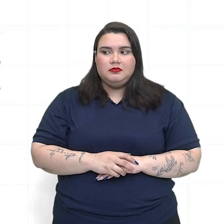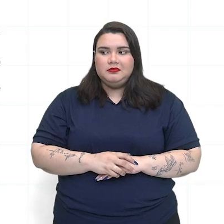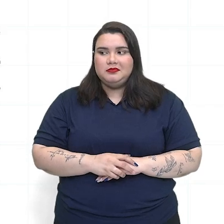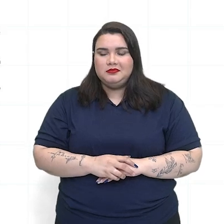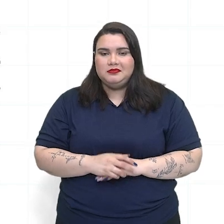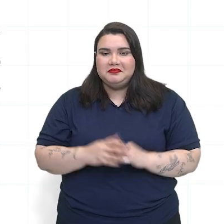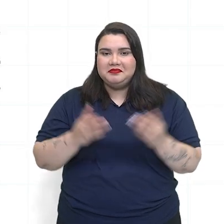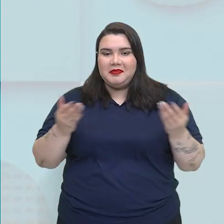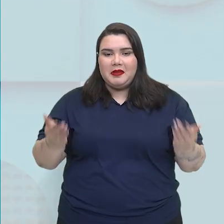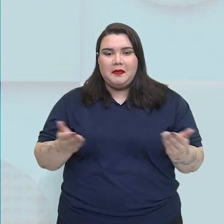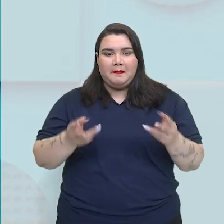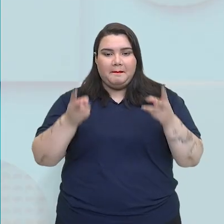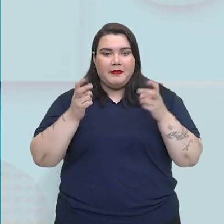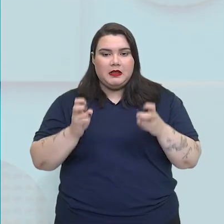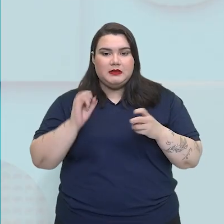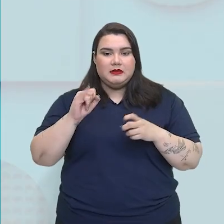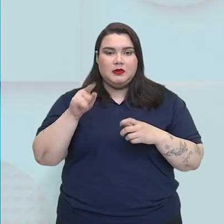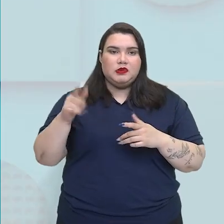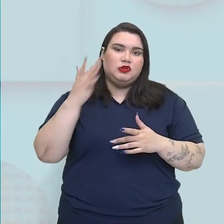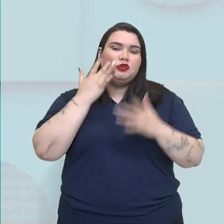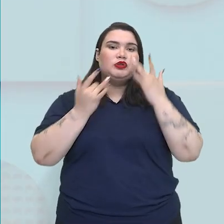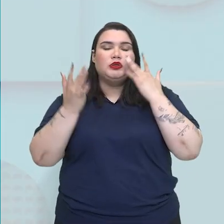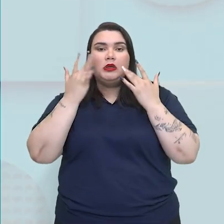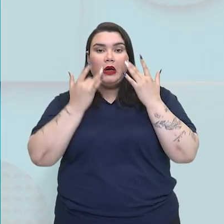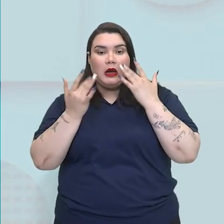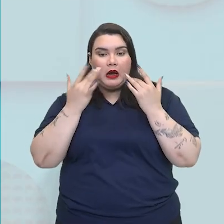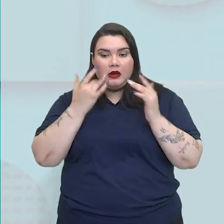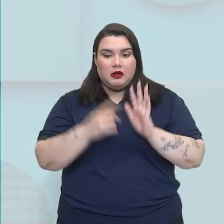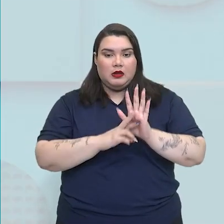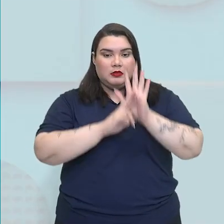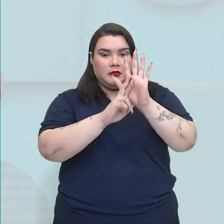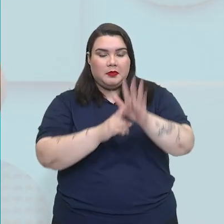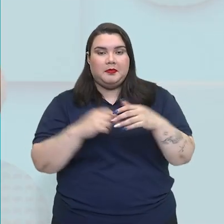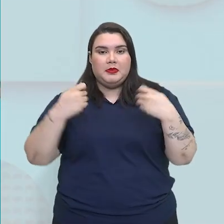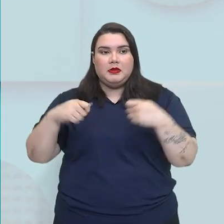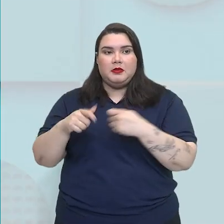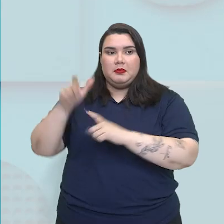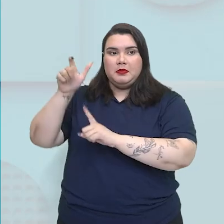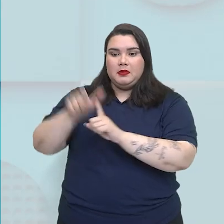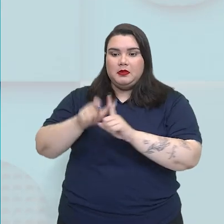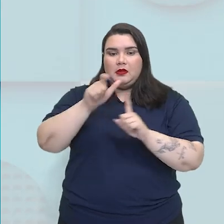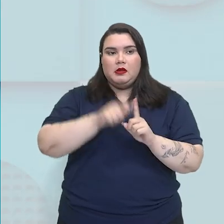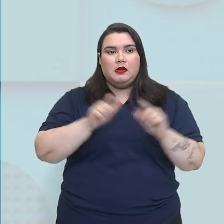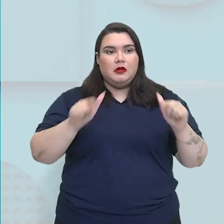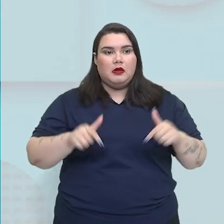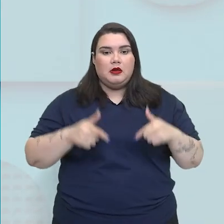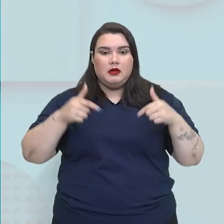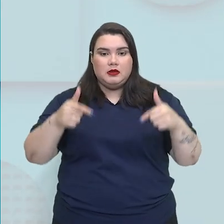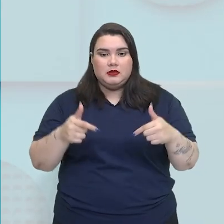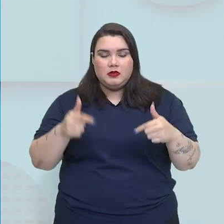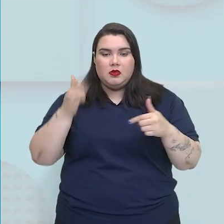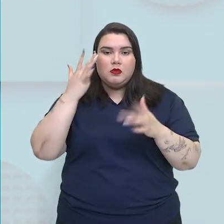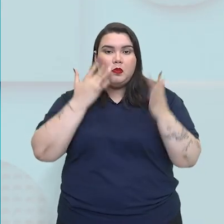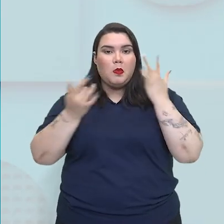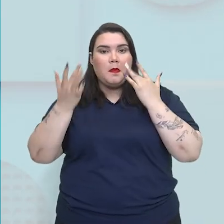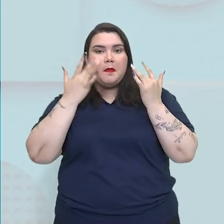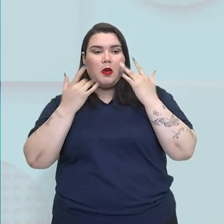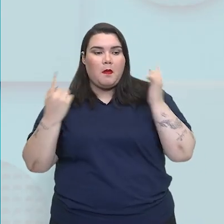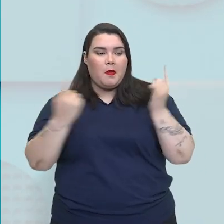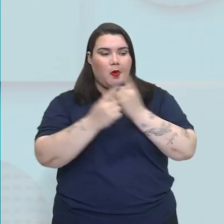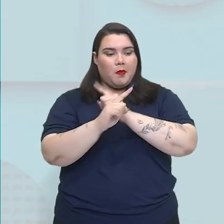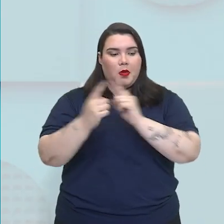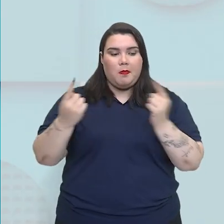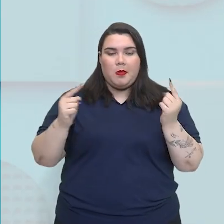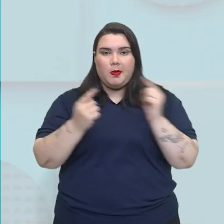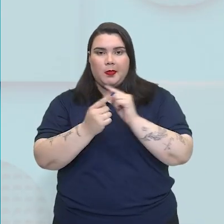Então, observe aqui, que se isso aqui fosse encenado, teria que ter os personagens e eles estariam atuando no palco para encenar